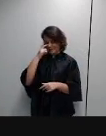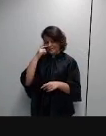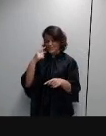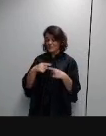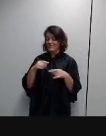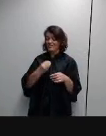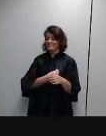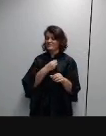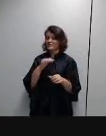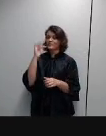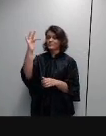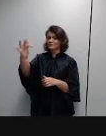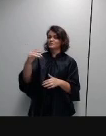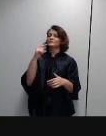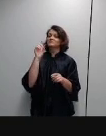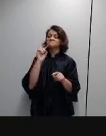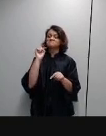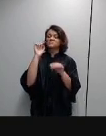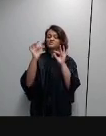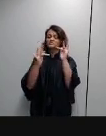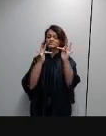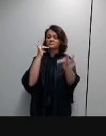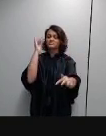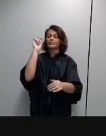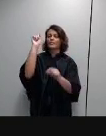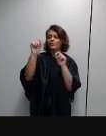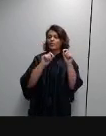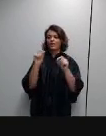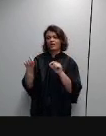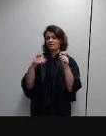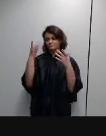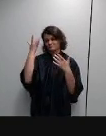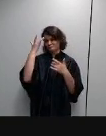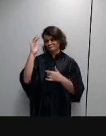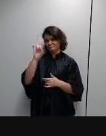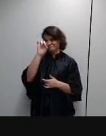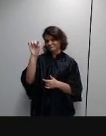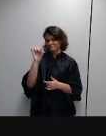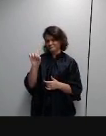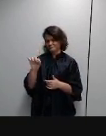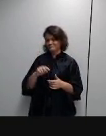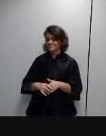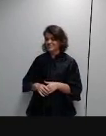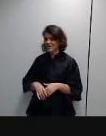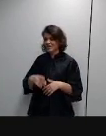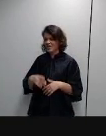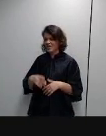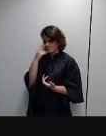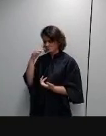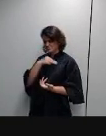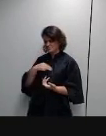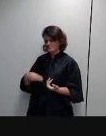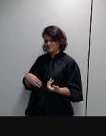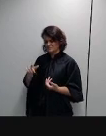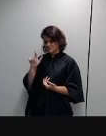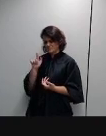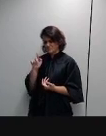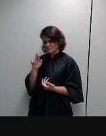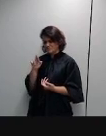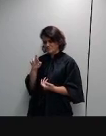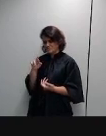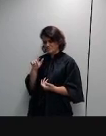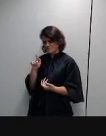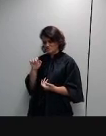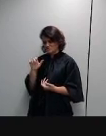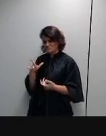curso são outros e perto de reggae de modo é um caso aqui eu tenho impressão em seu início do céu analisasse essa questão